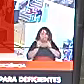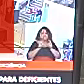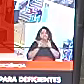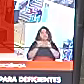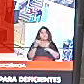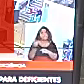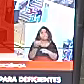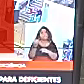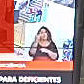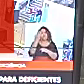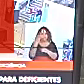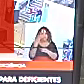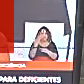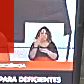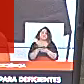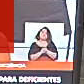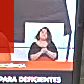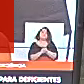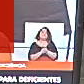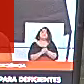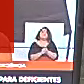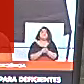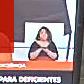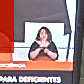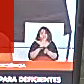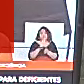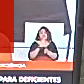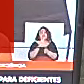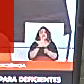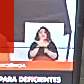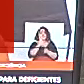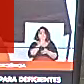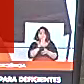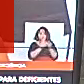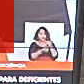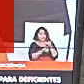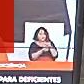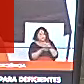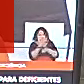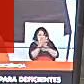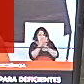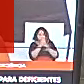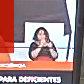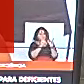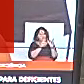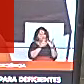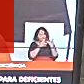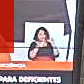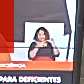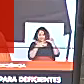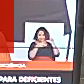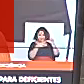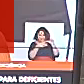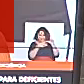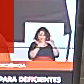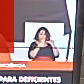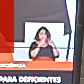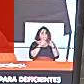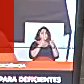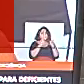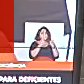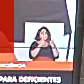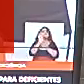e pontuar que, para além da emissão da carteira, no interior do Estado especialmente,